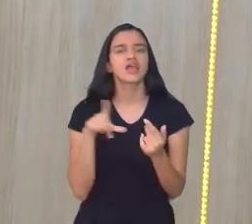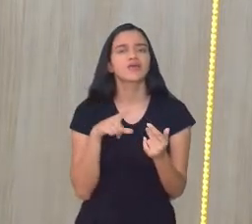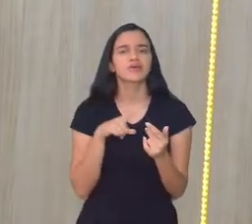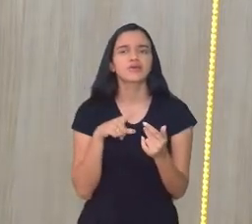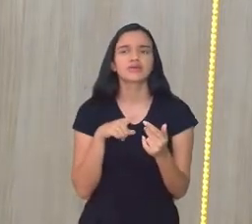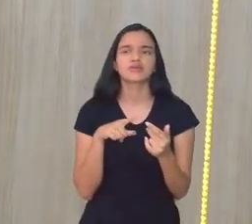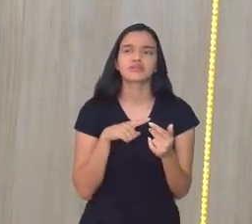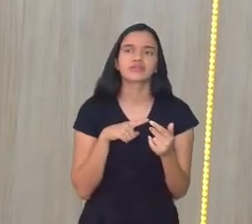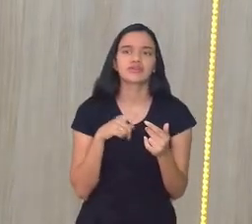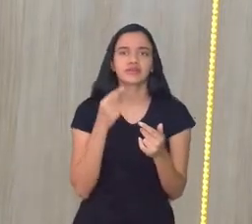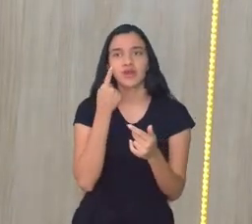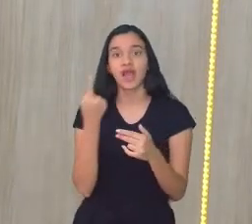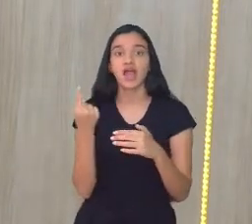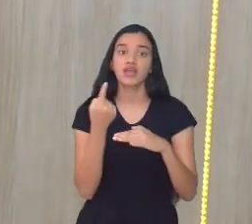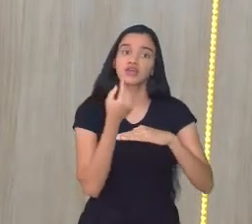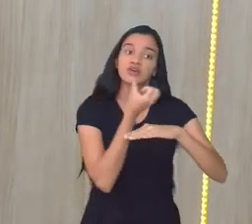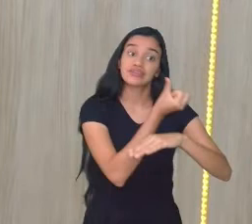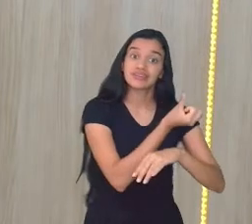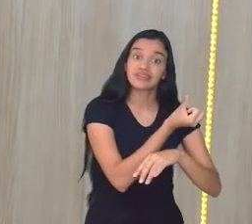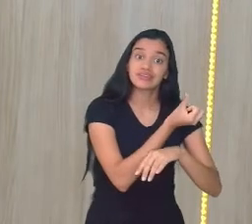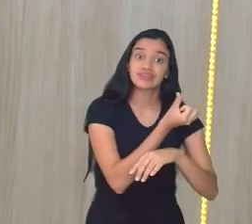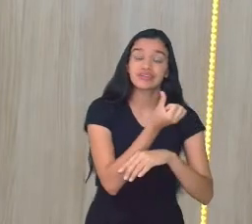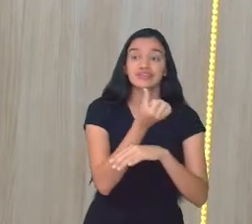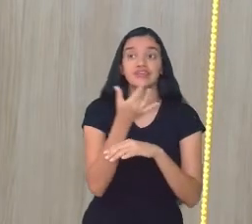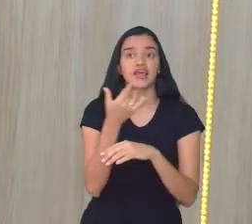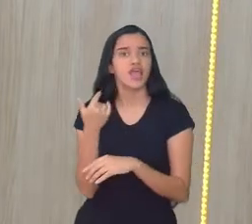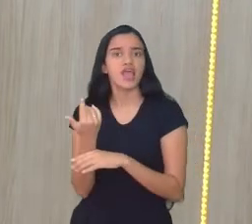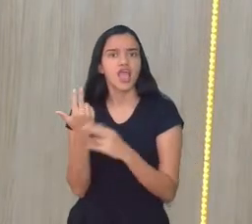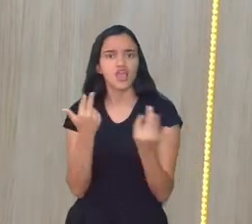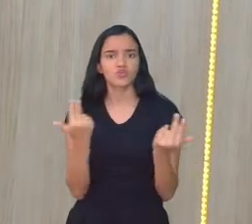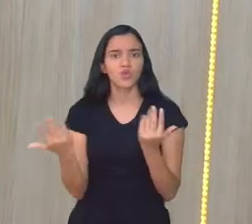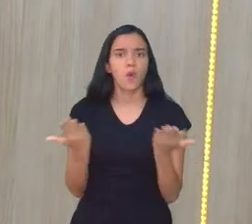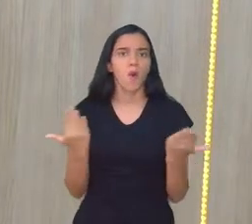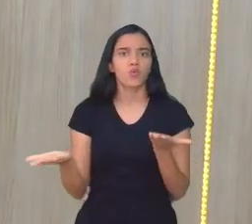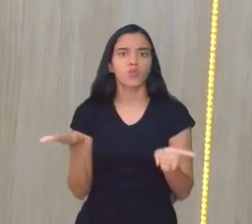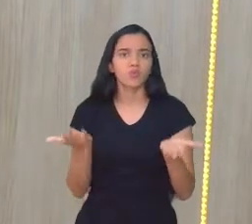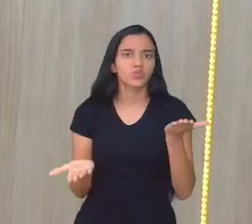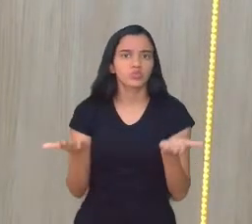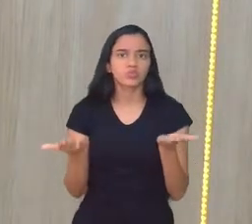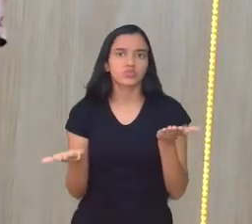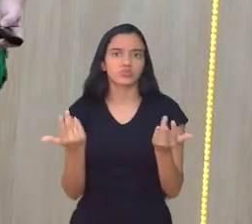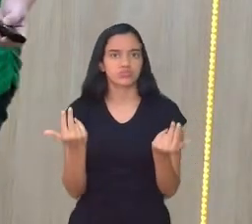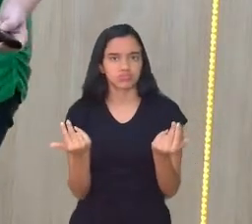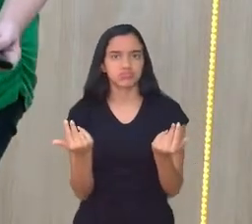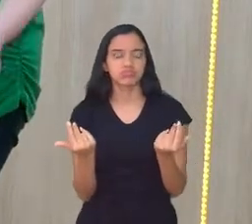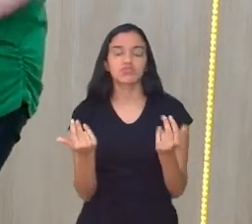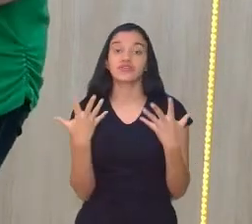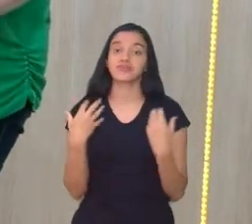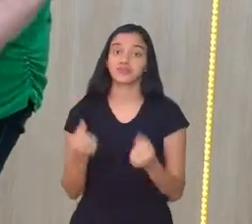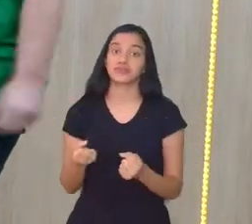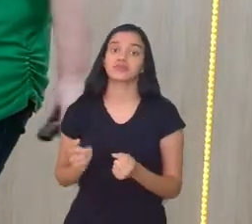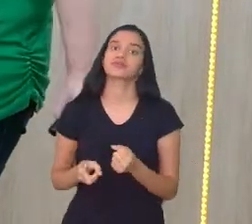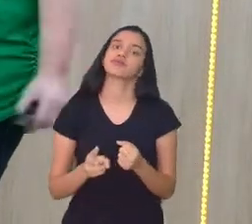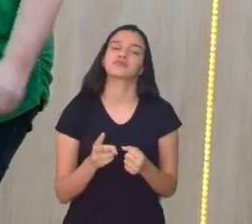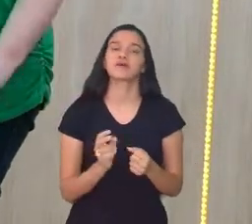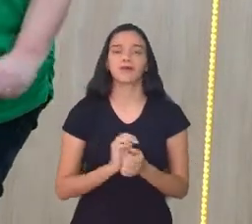deste lado é igualzinho o que eu tenho desse. Tá, gente? Bora lá.